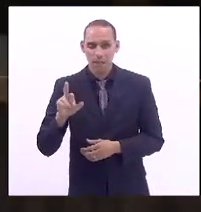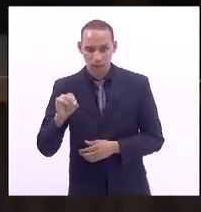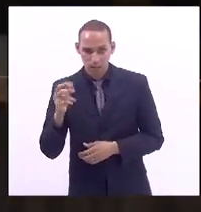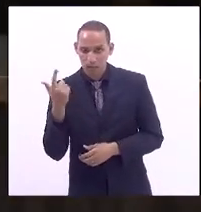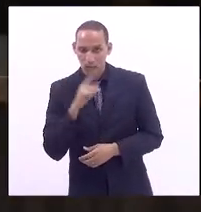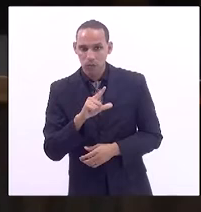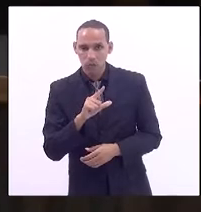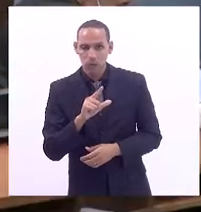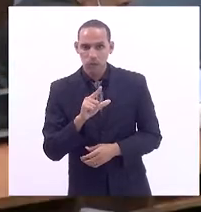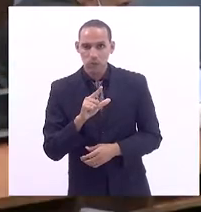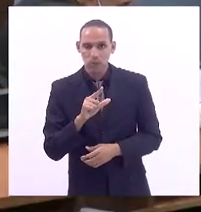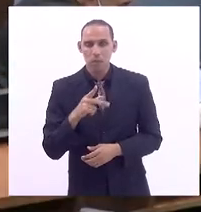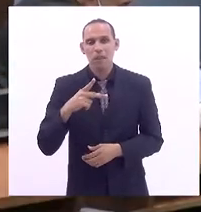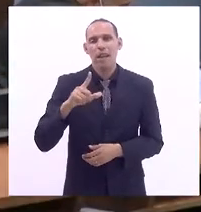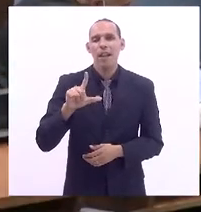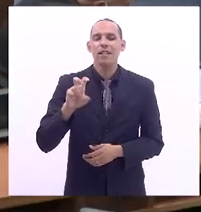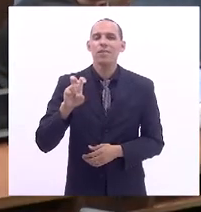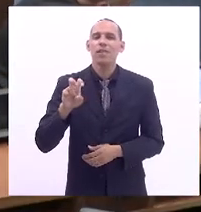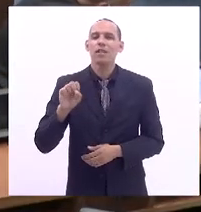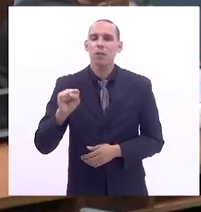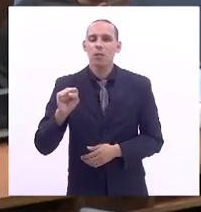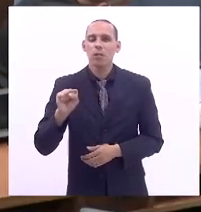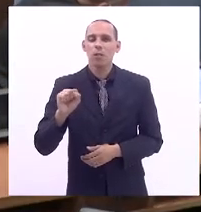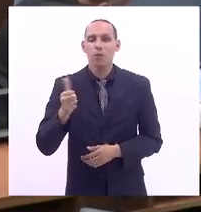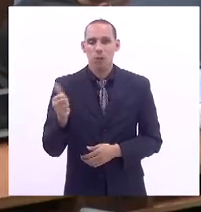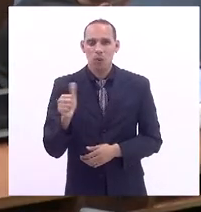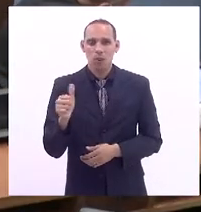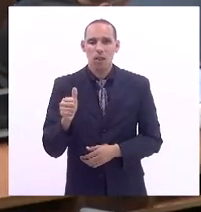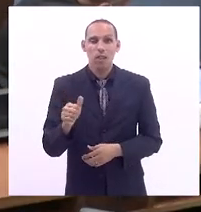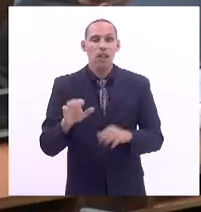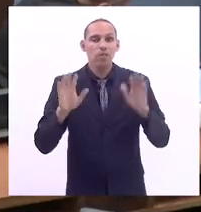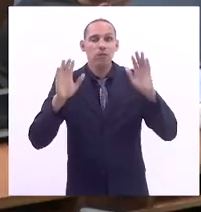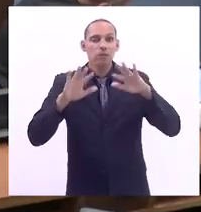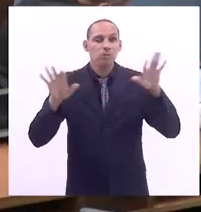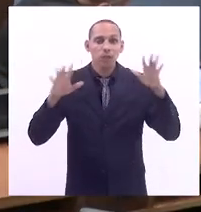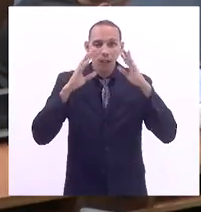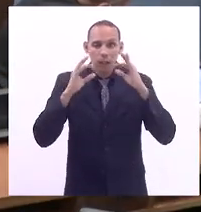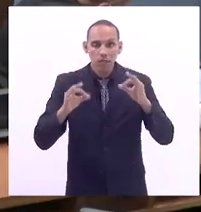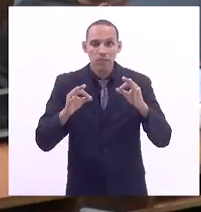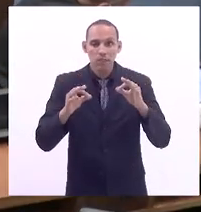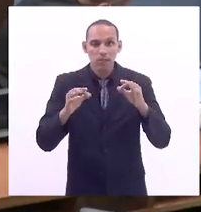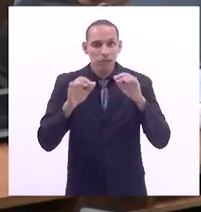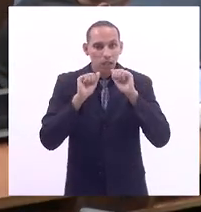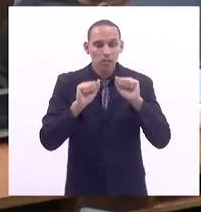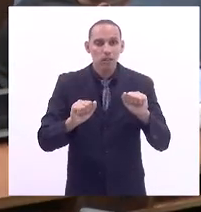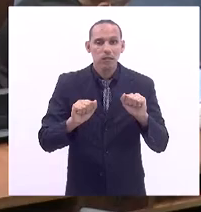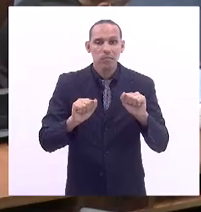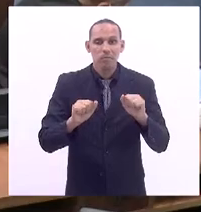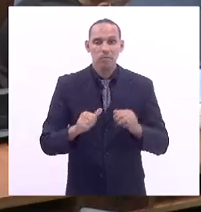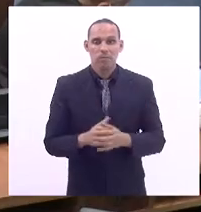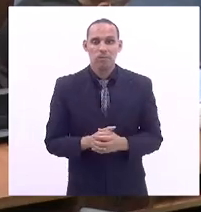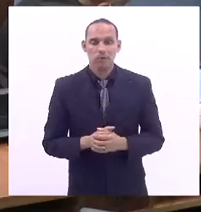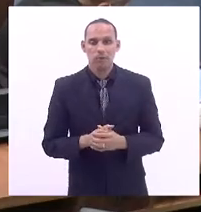um a pele 58 anos da janela